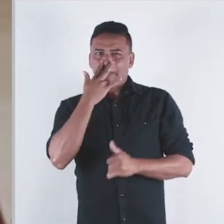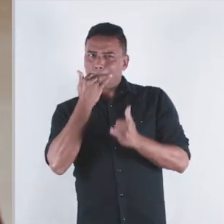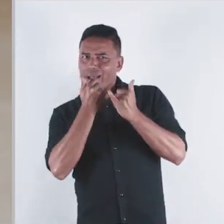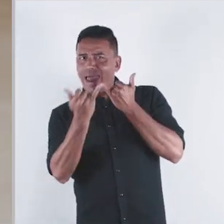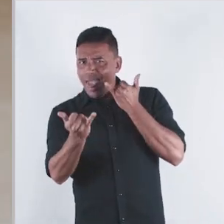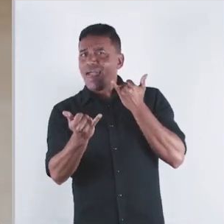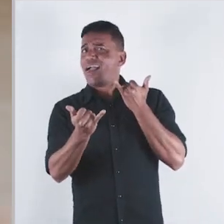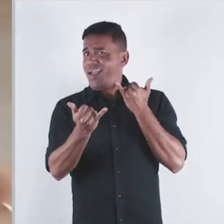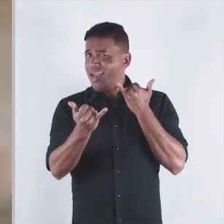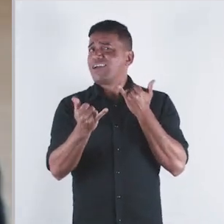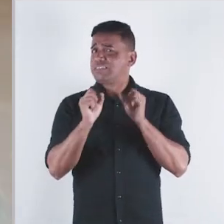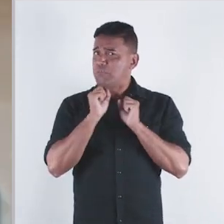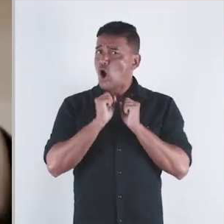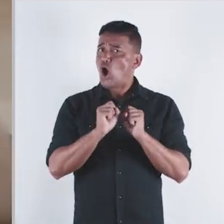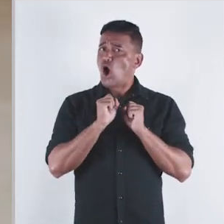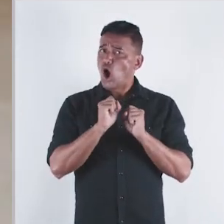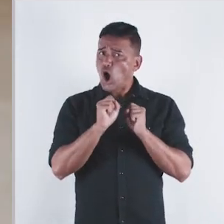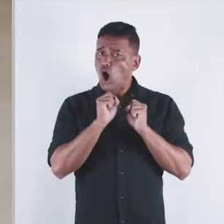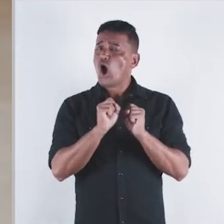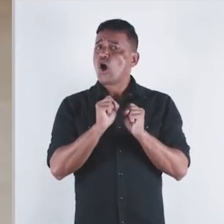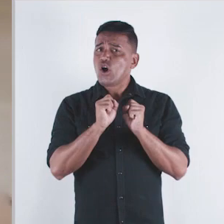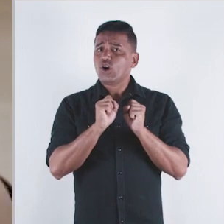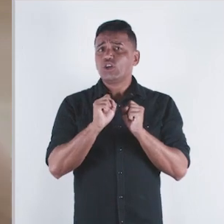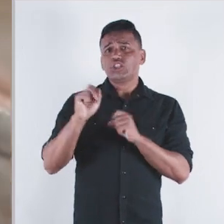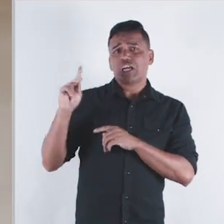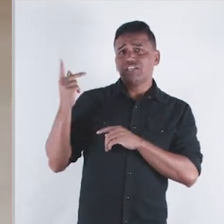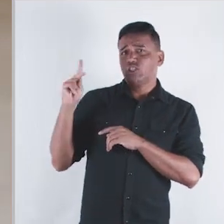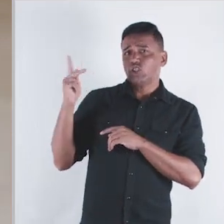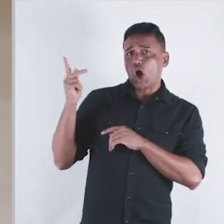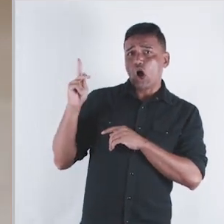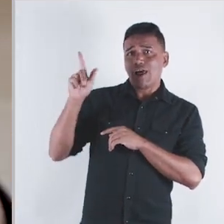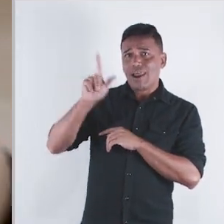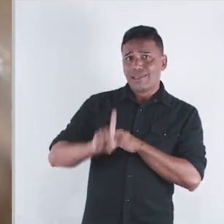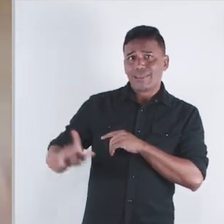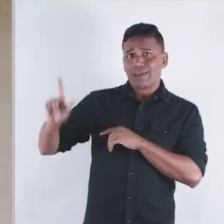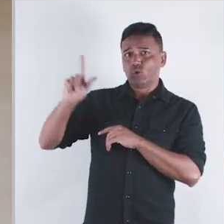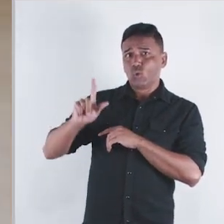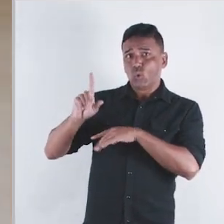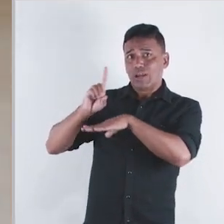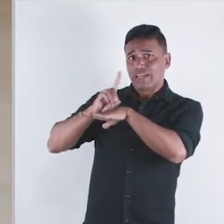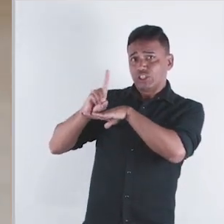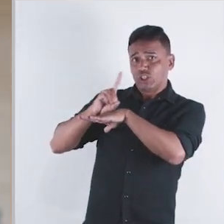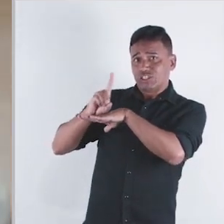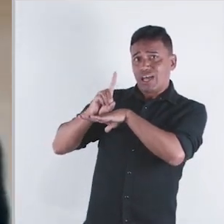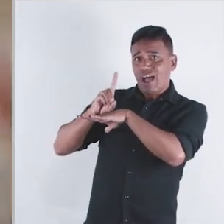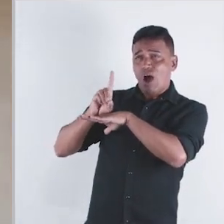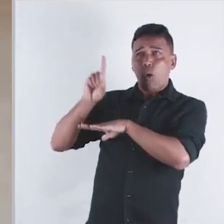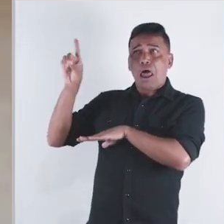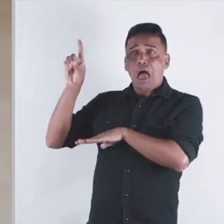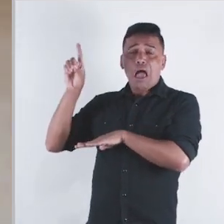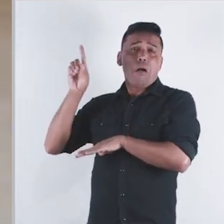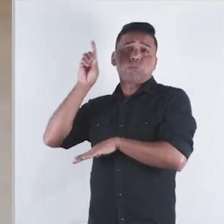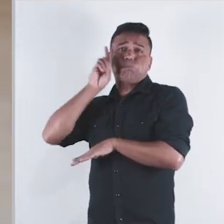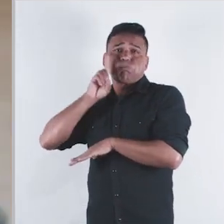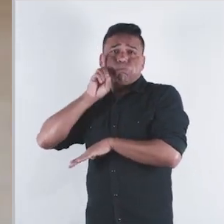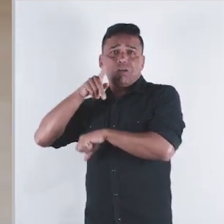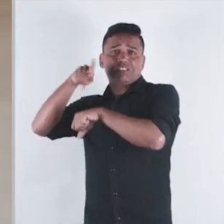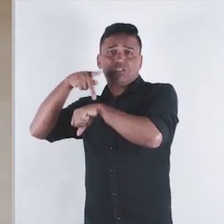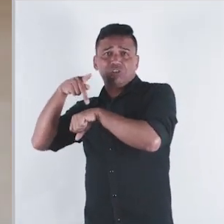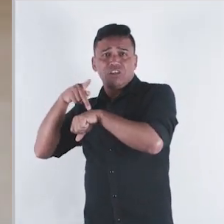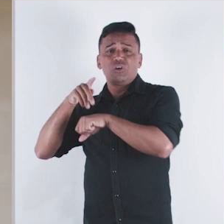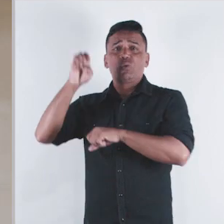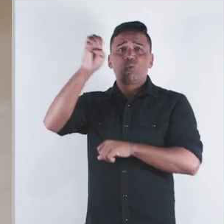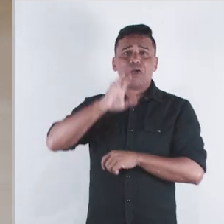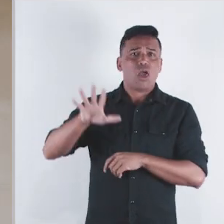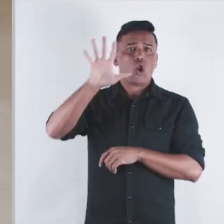pode ter aproximações com a história da literatura digital norte-americana e europeia, etc., mas